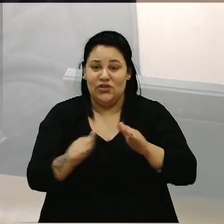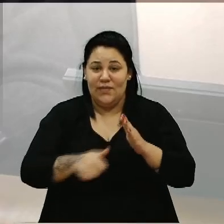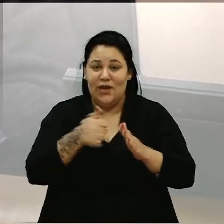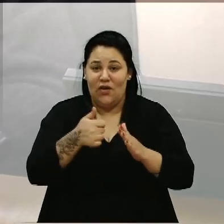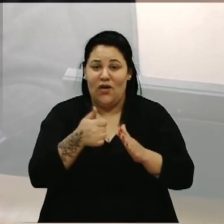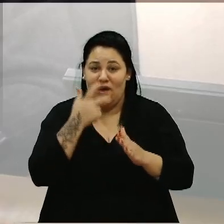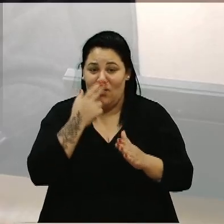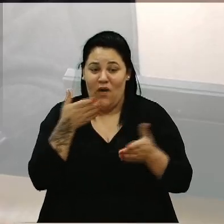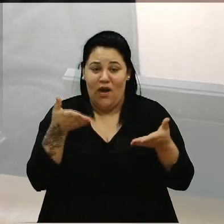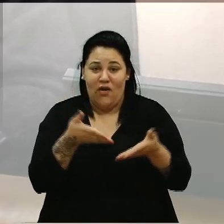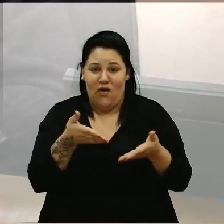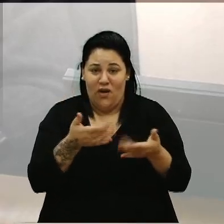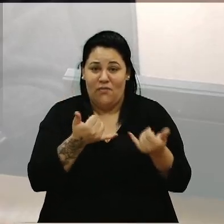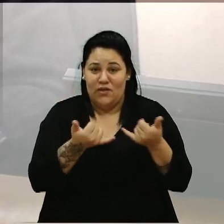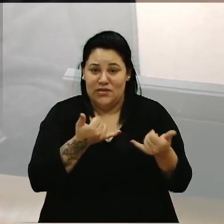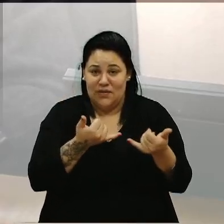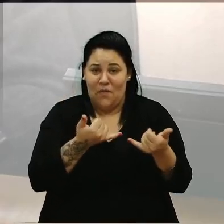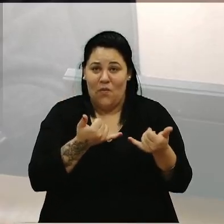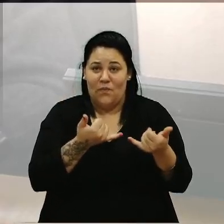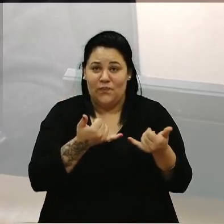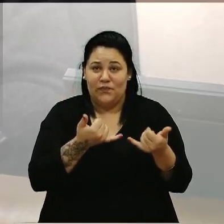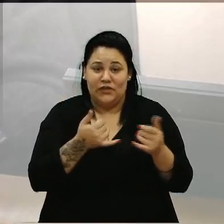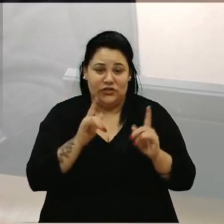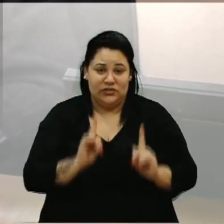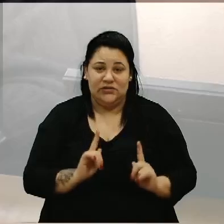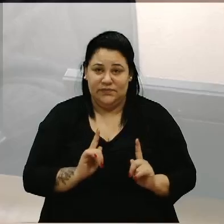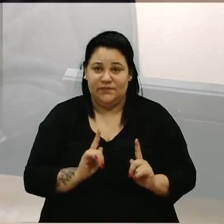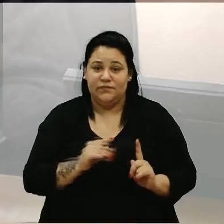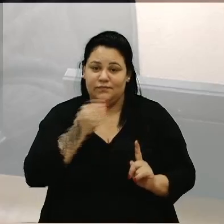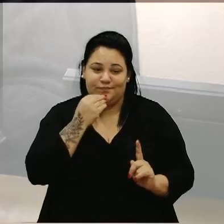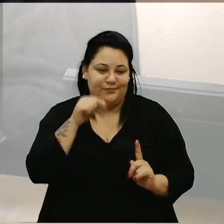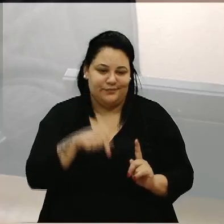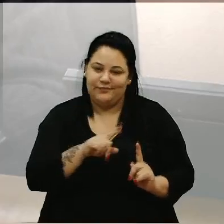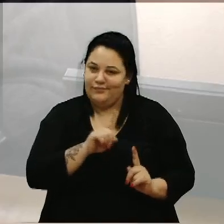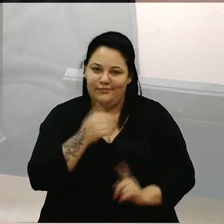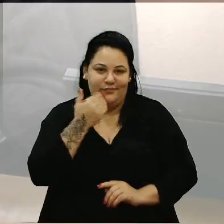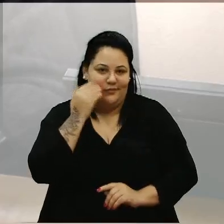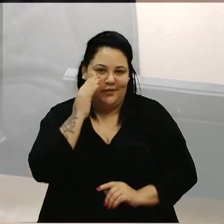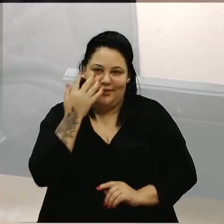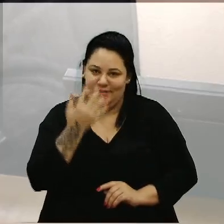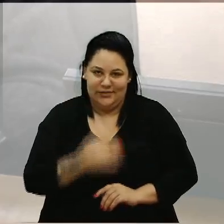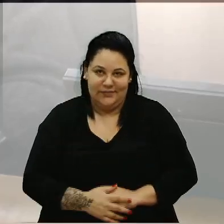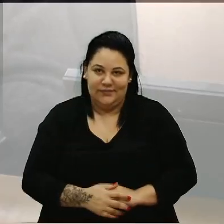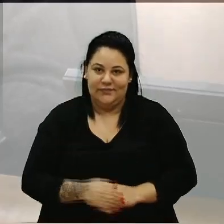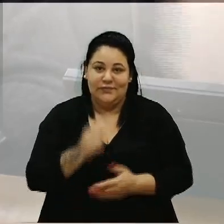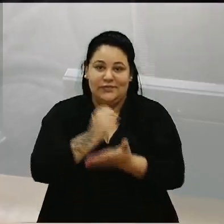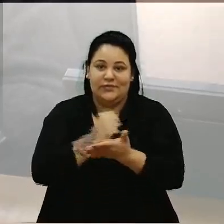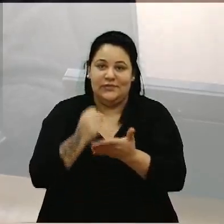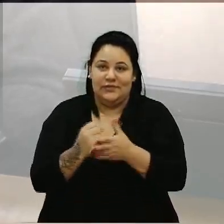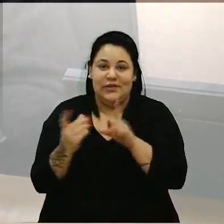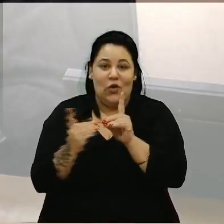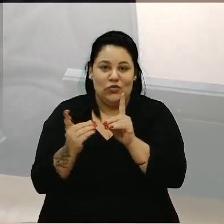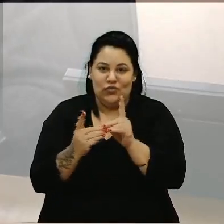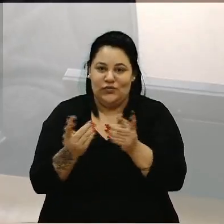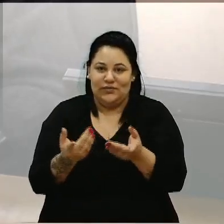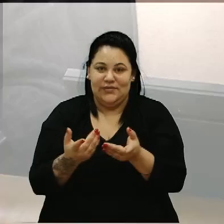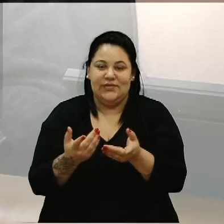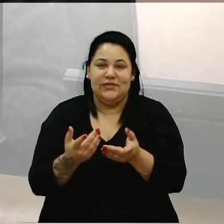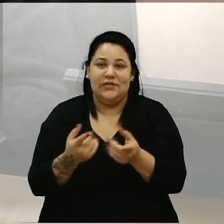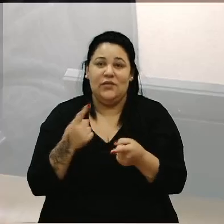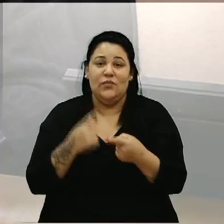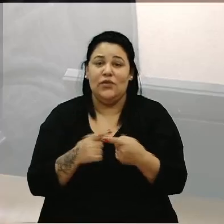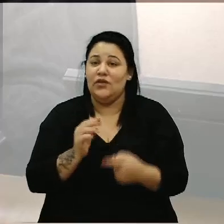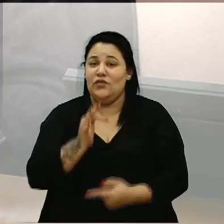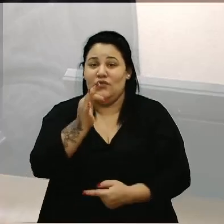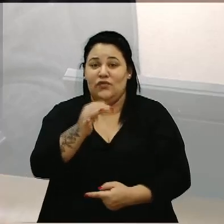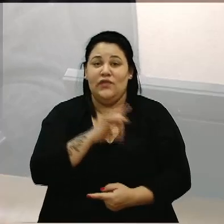agora dessa sugestão que eu dei aqui, e não vai ser feita, obviamente, de contratação de consultas com consultórios, porque lá na frente vai